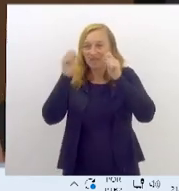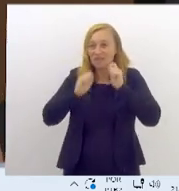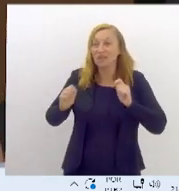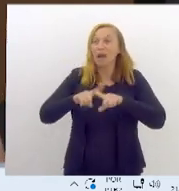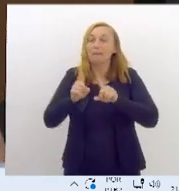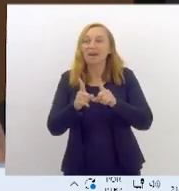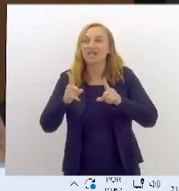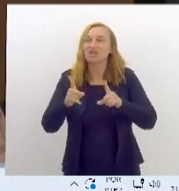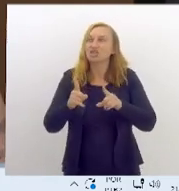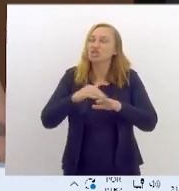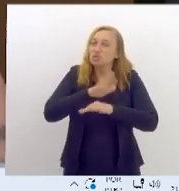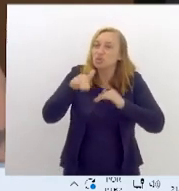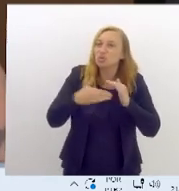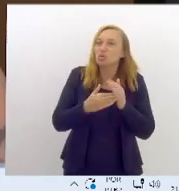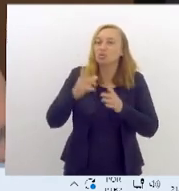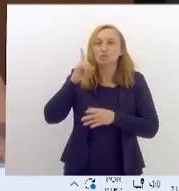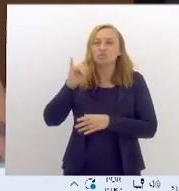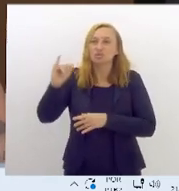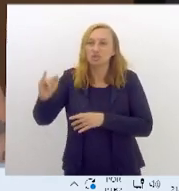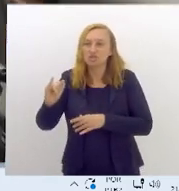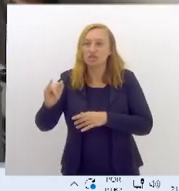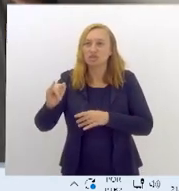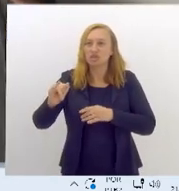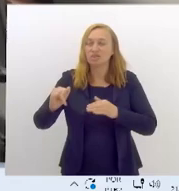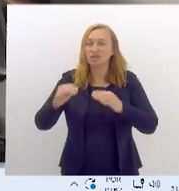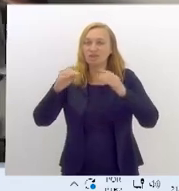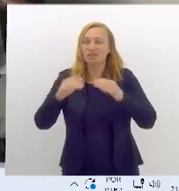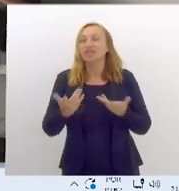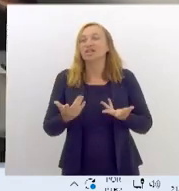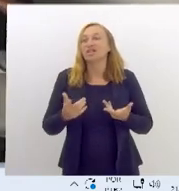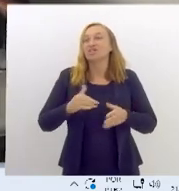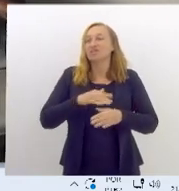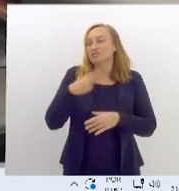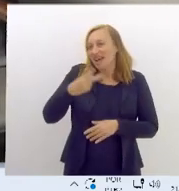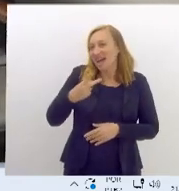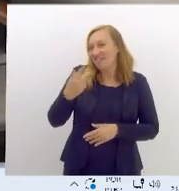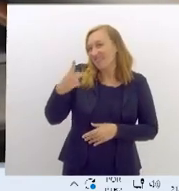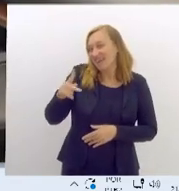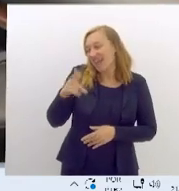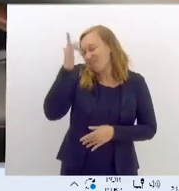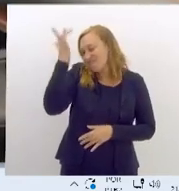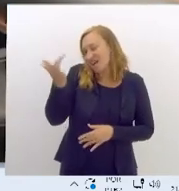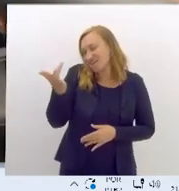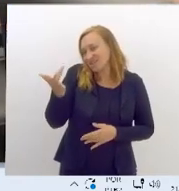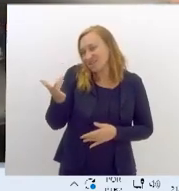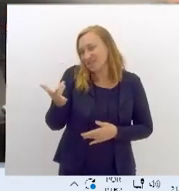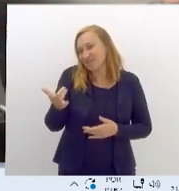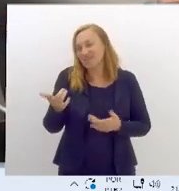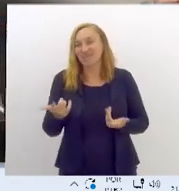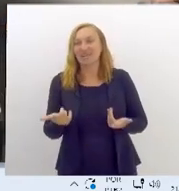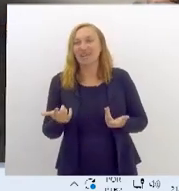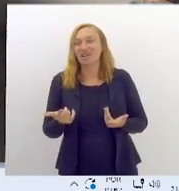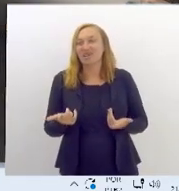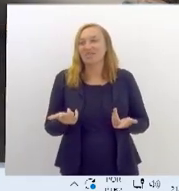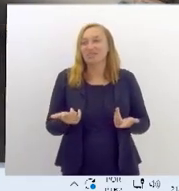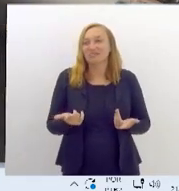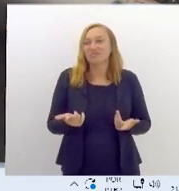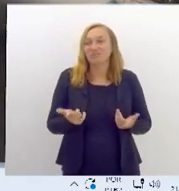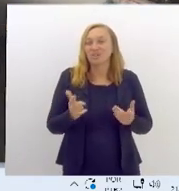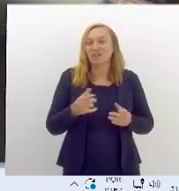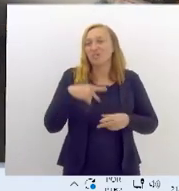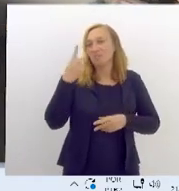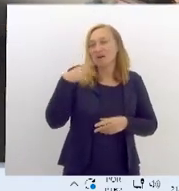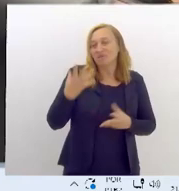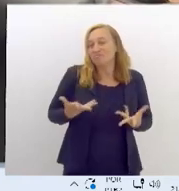como de todos aqueles que um dia foram subordinados a ele é fácil é compor ao mesmo tempo uma talento